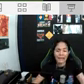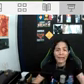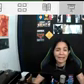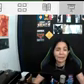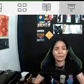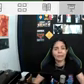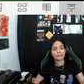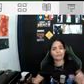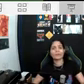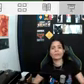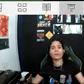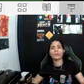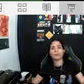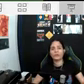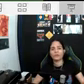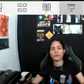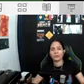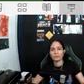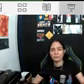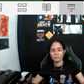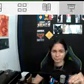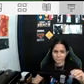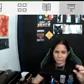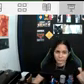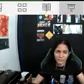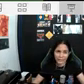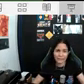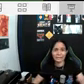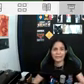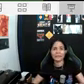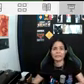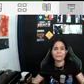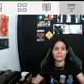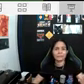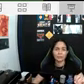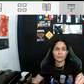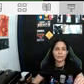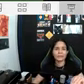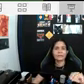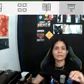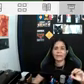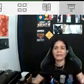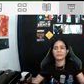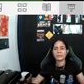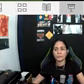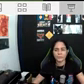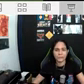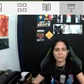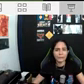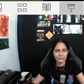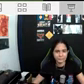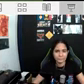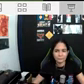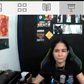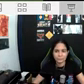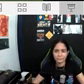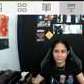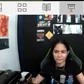meia-noite. Então, para essa pessoa ter 8 horas de jejum, ela teria ali, vamos supor, que 7, 8 horas da